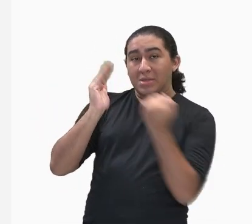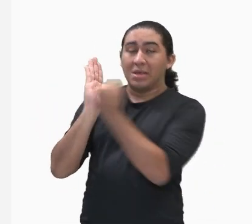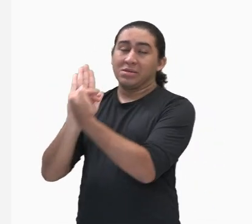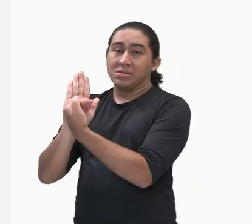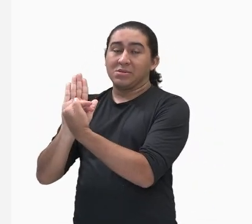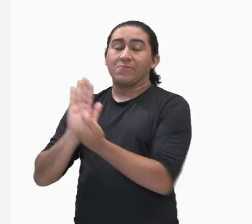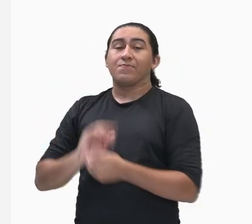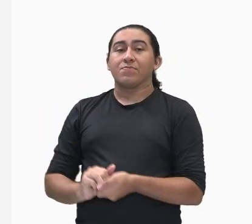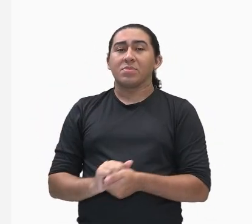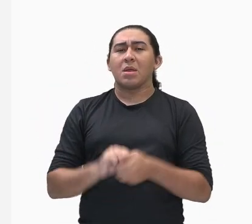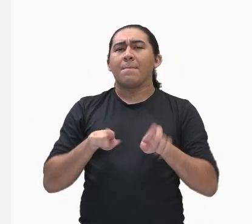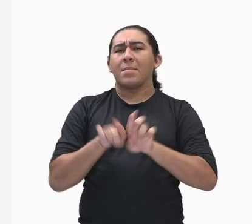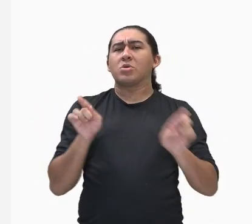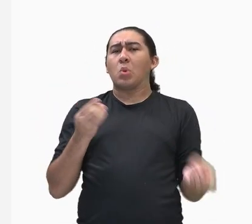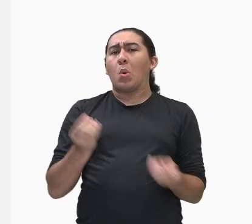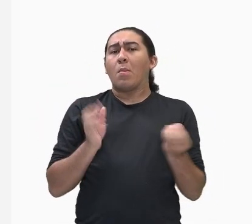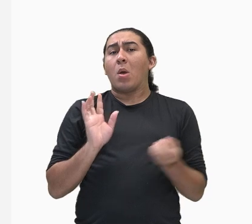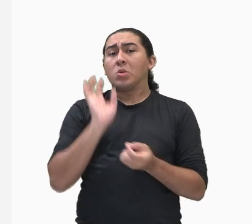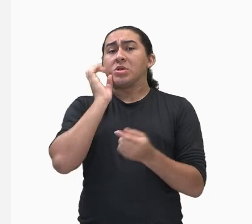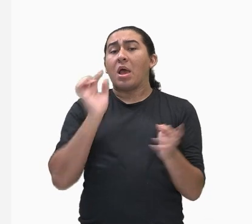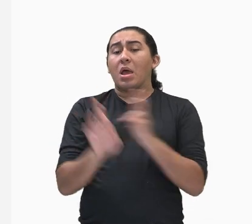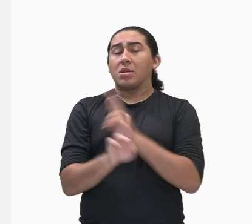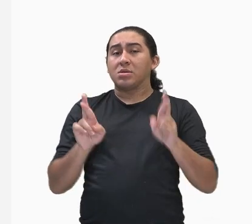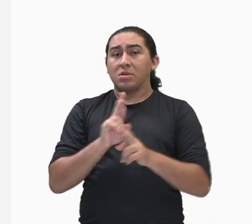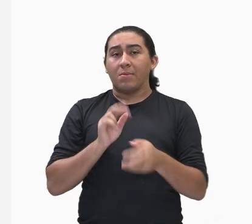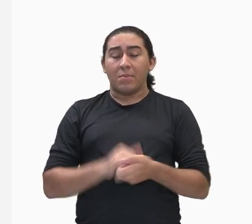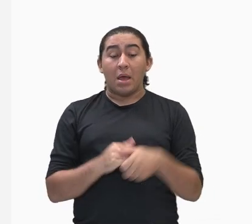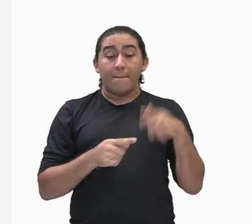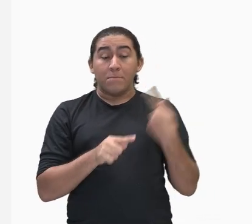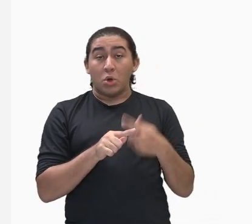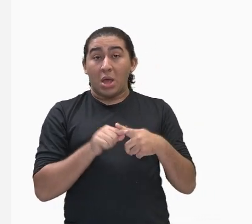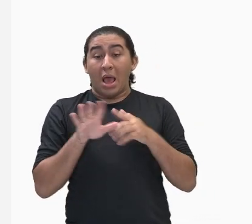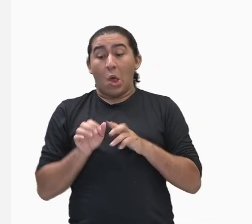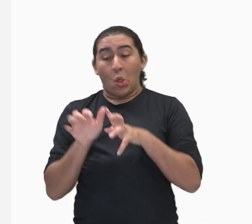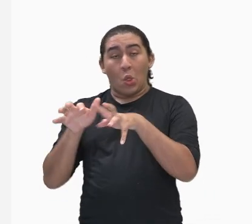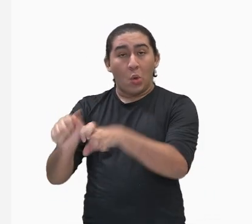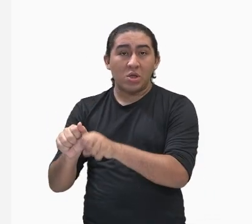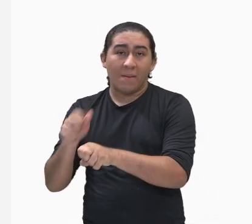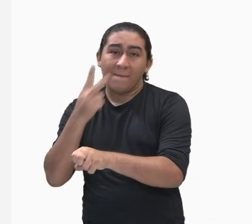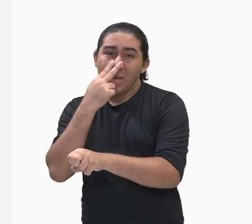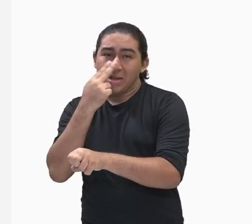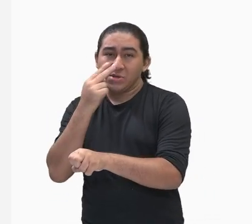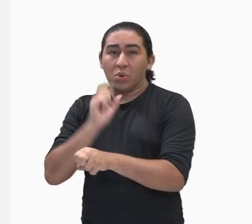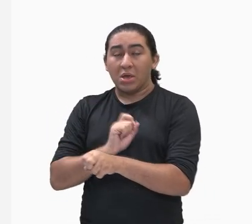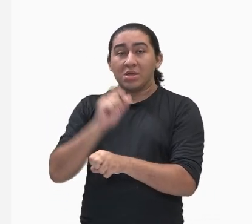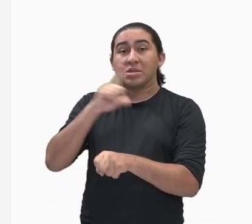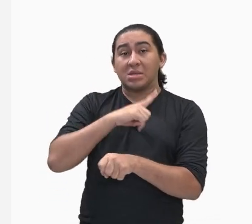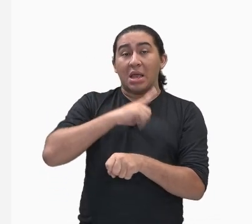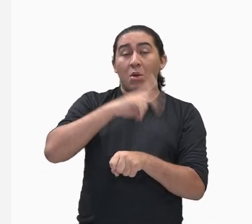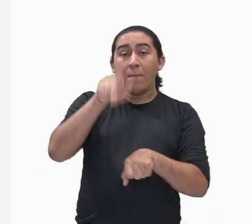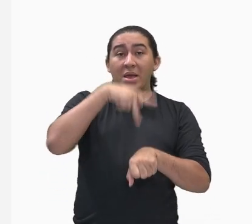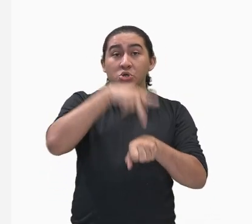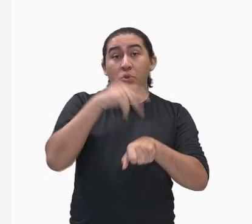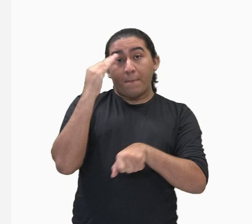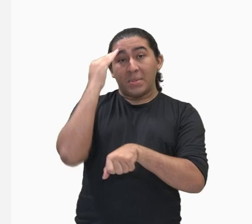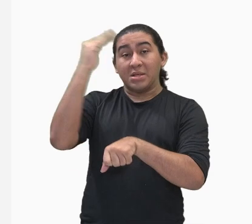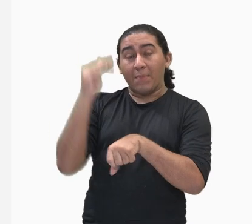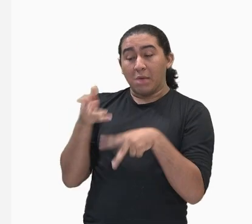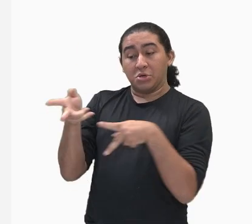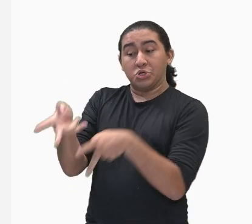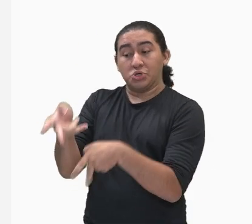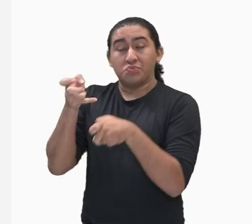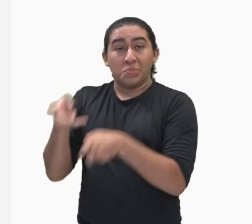modo que a colônia fosse extremamente explorada pela metrópole, o que fez com